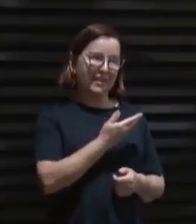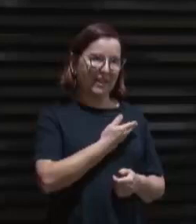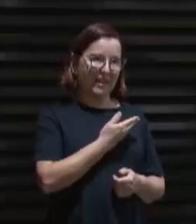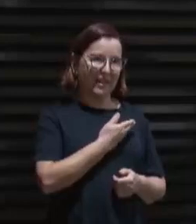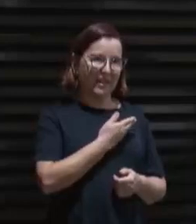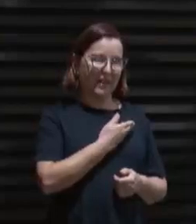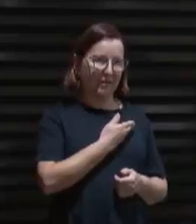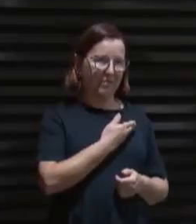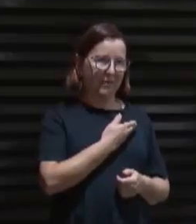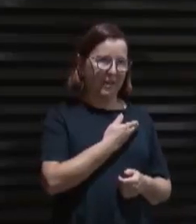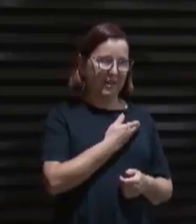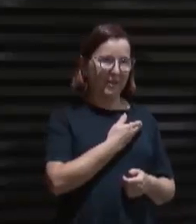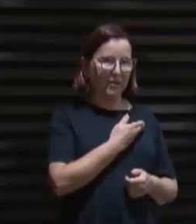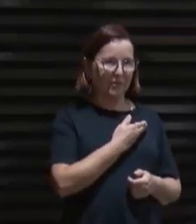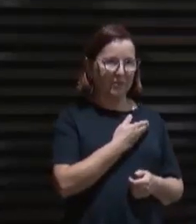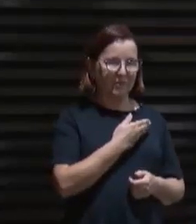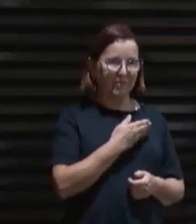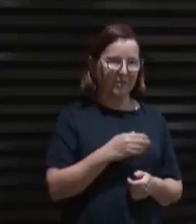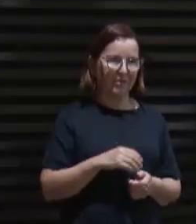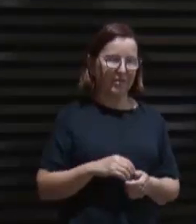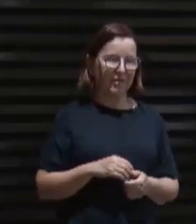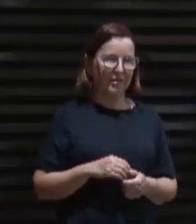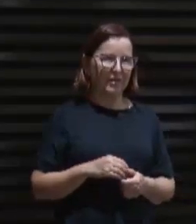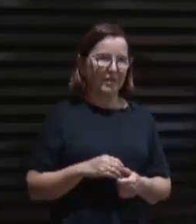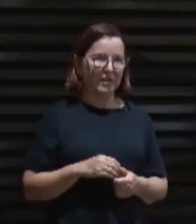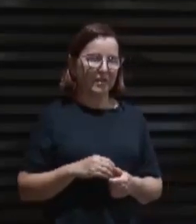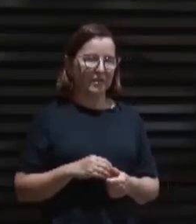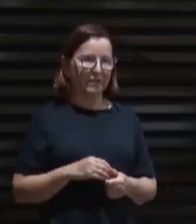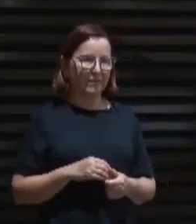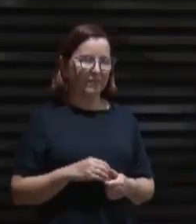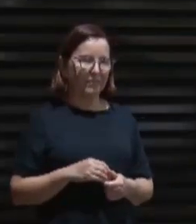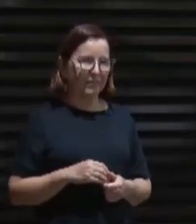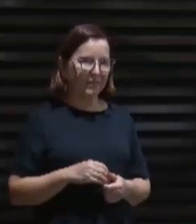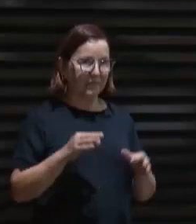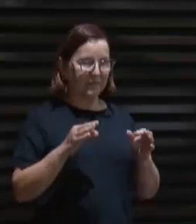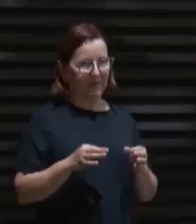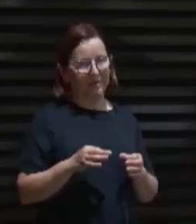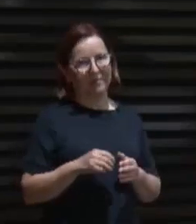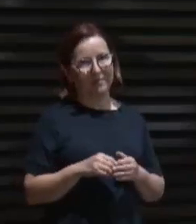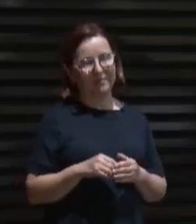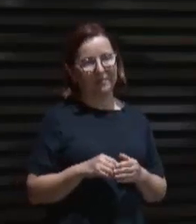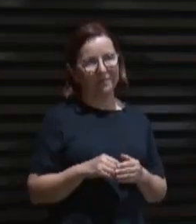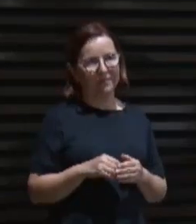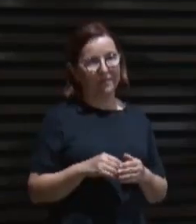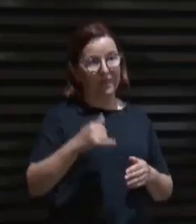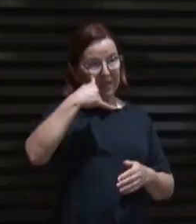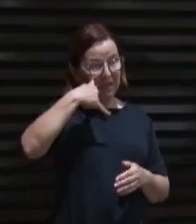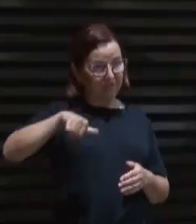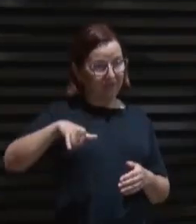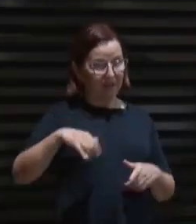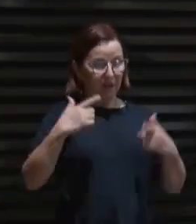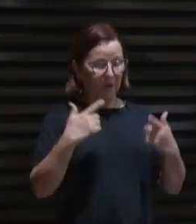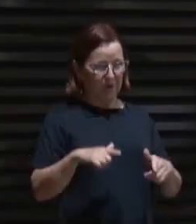não as companhias que Deus quer que nós andemos. E nos ambientes escusos,